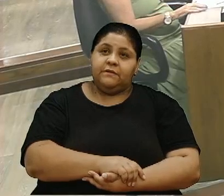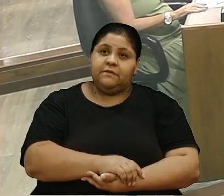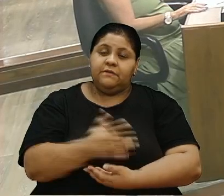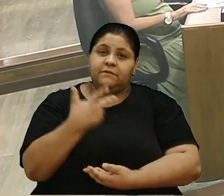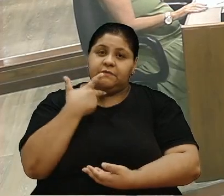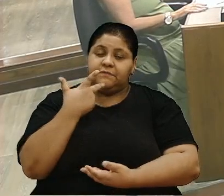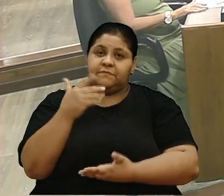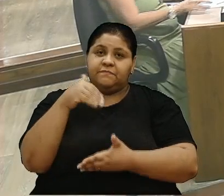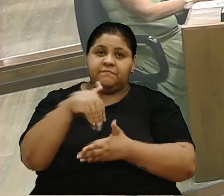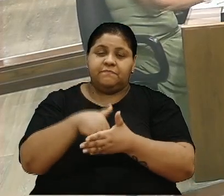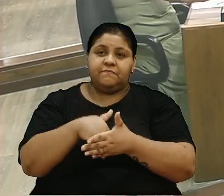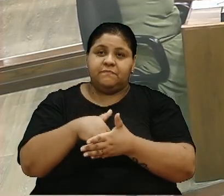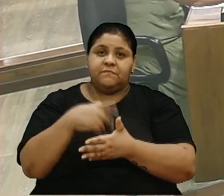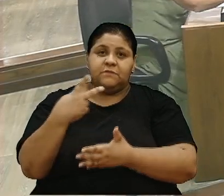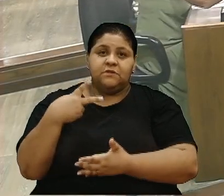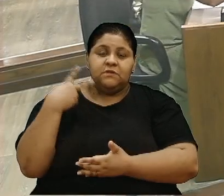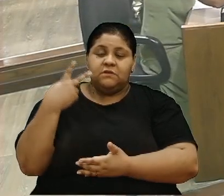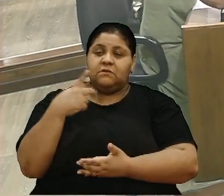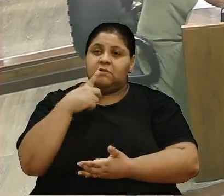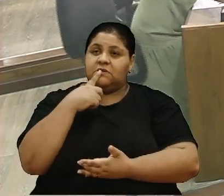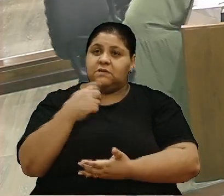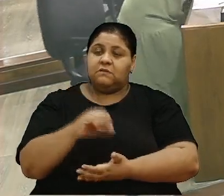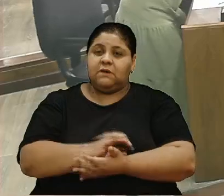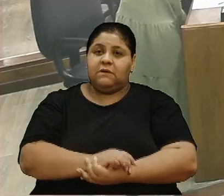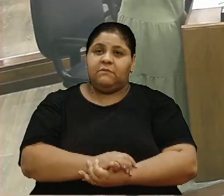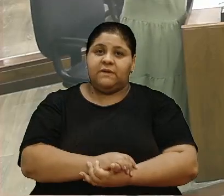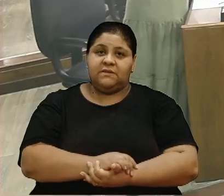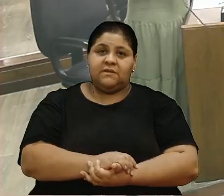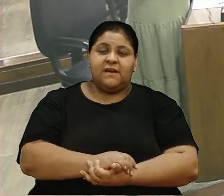declaração de voto, vereadora Rose Frigieri.